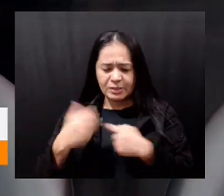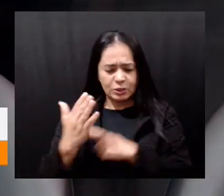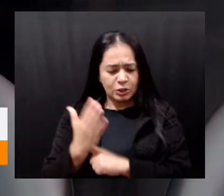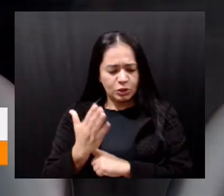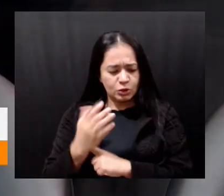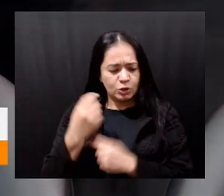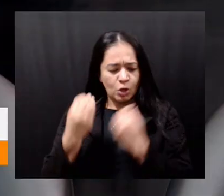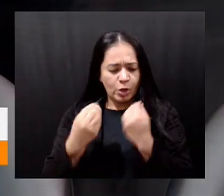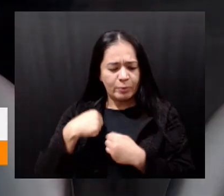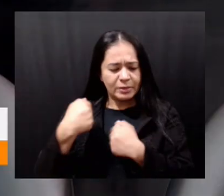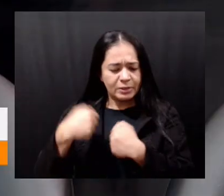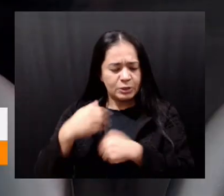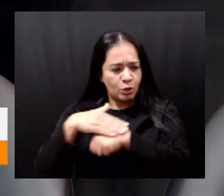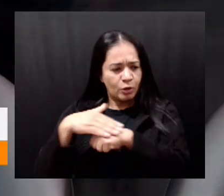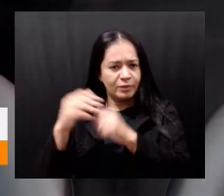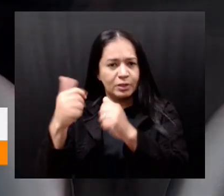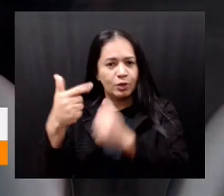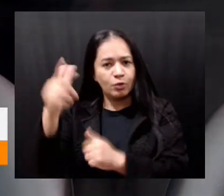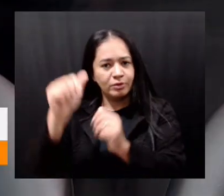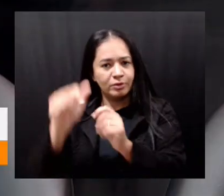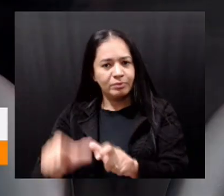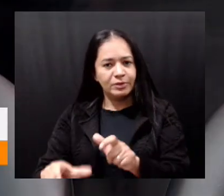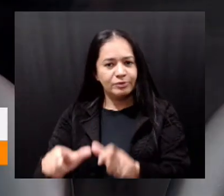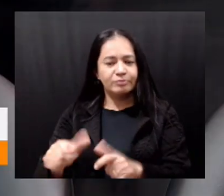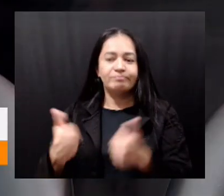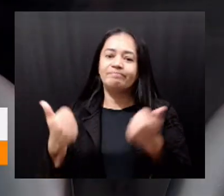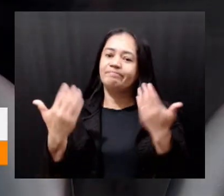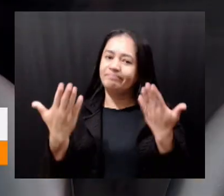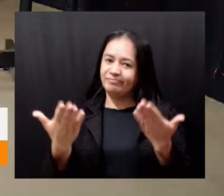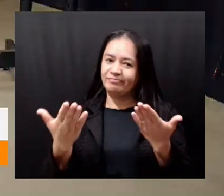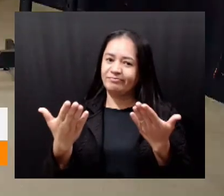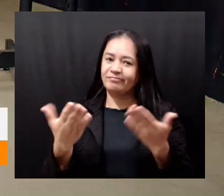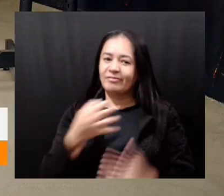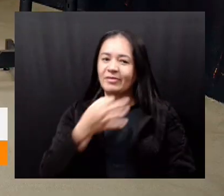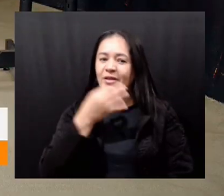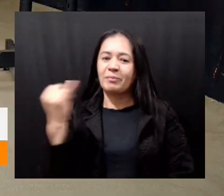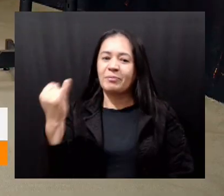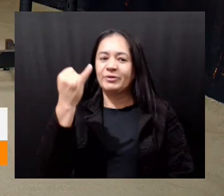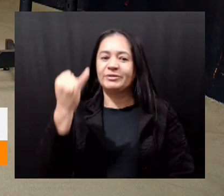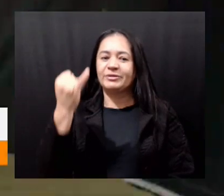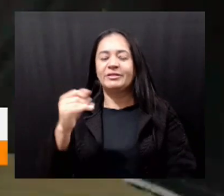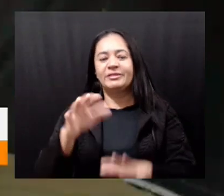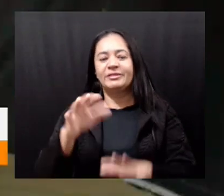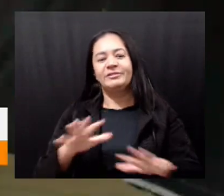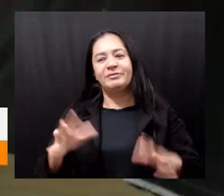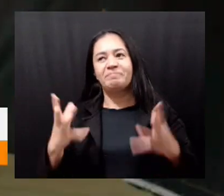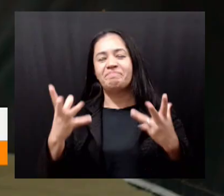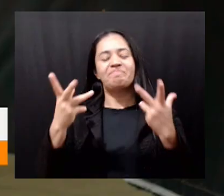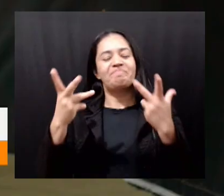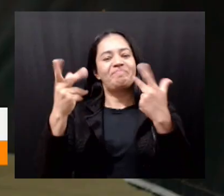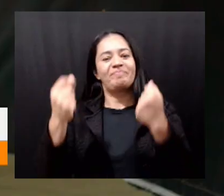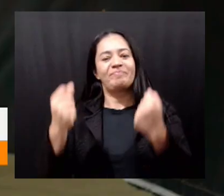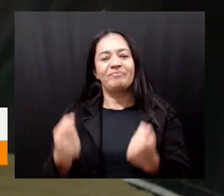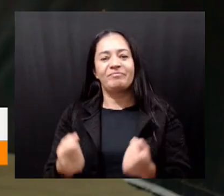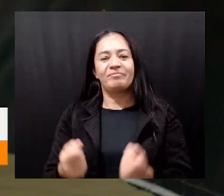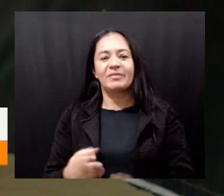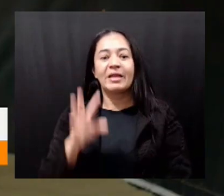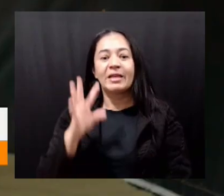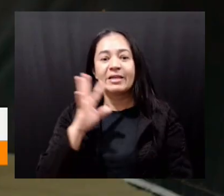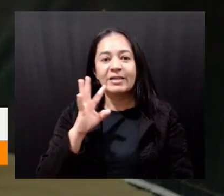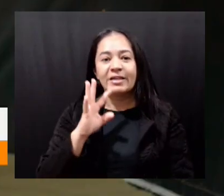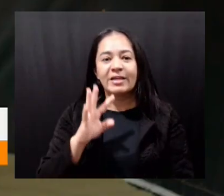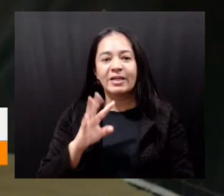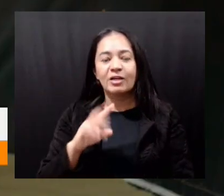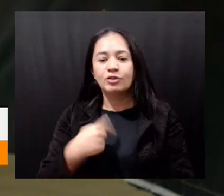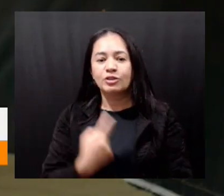alguém? Então, acho que é importante esse espaço. Maravilha, né? E que legal também que a gente vai quebrando aquele